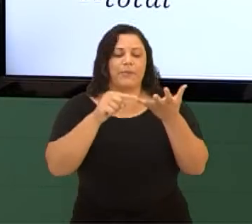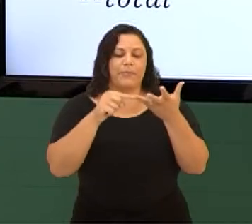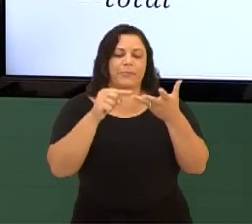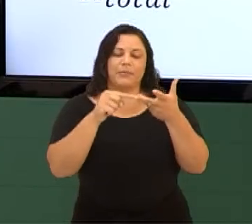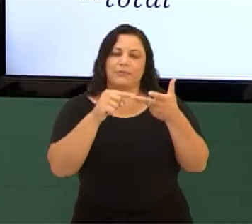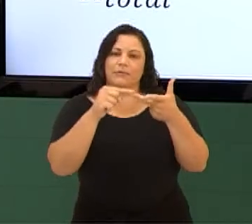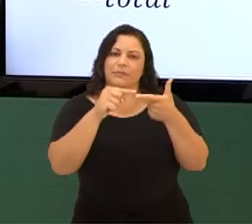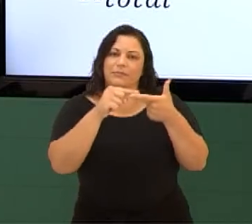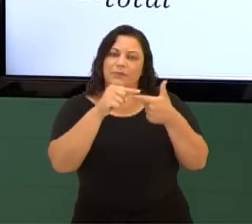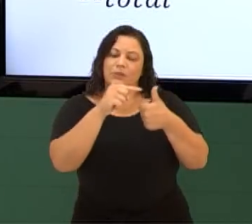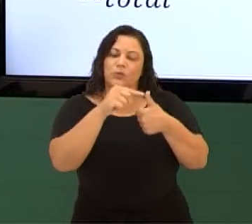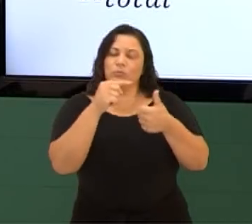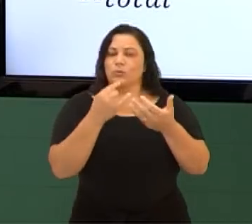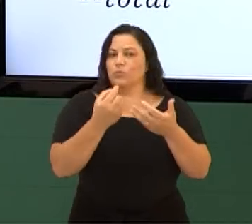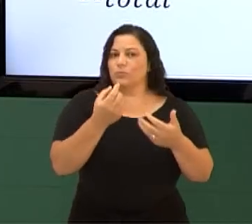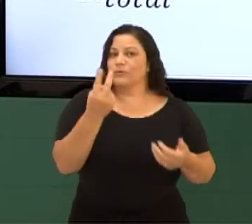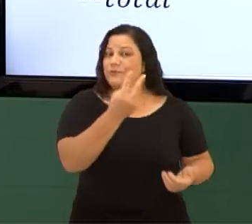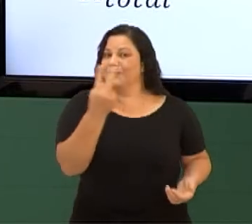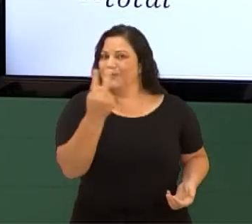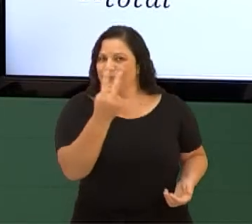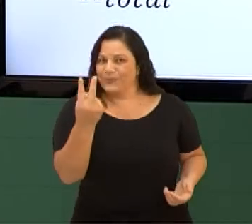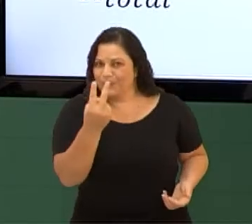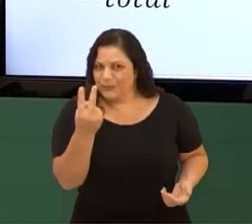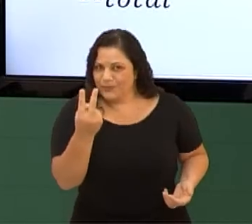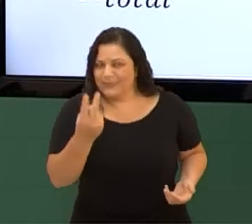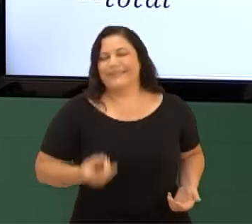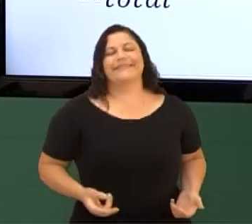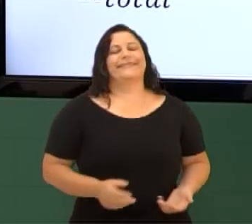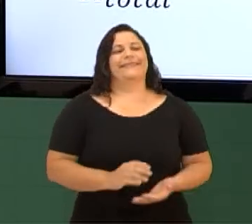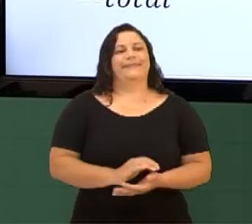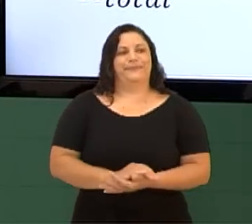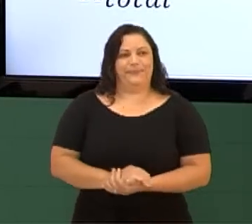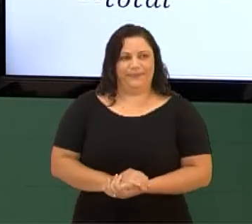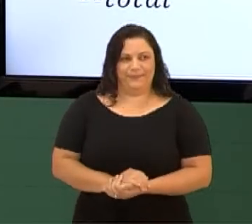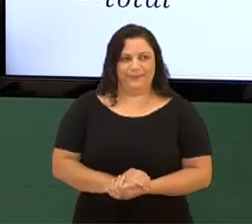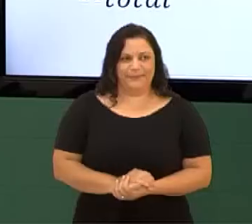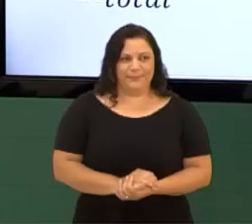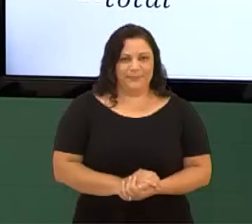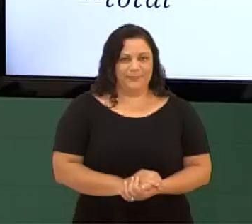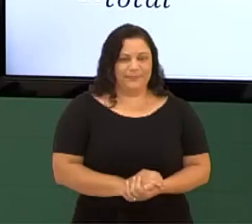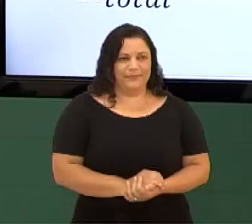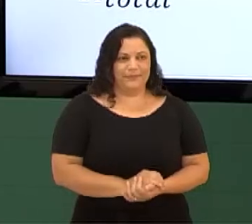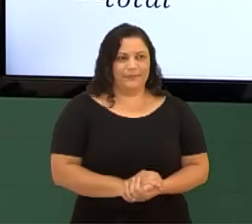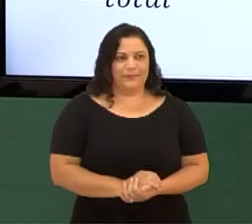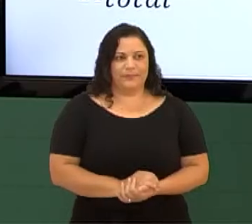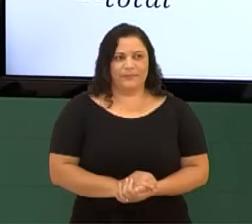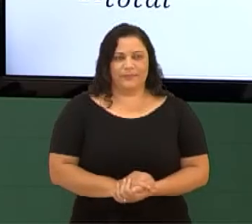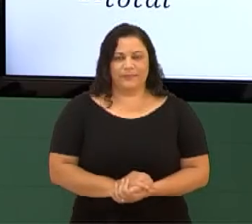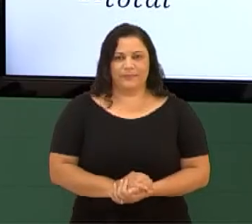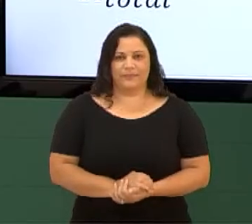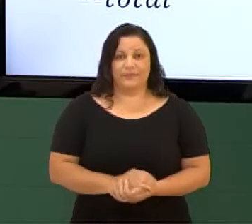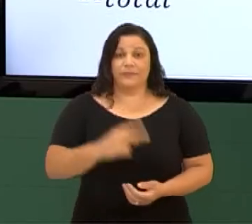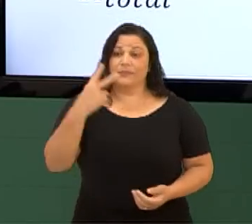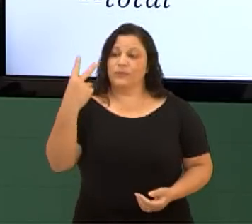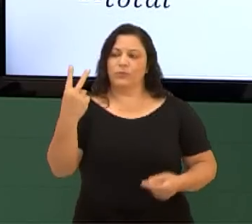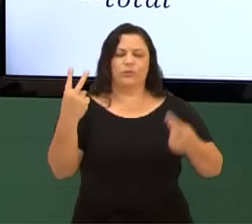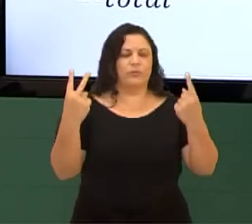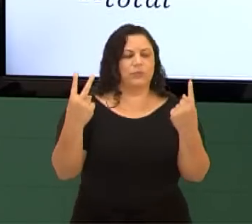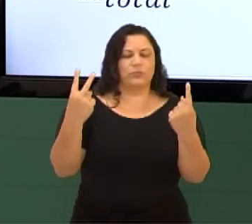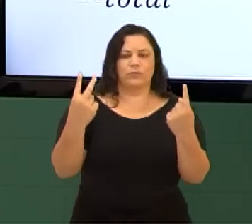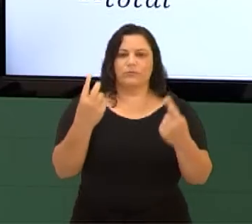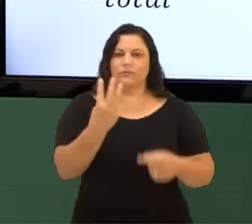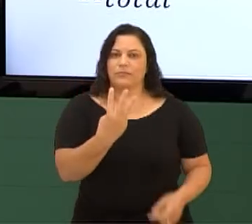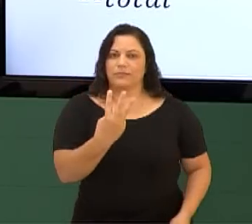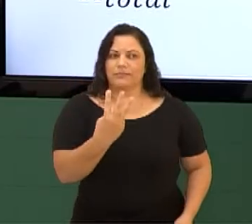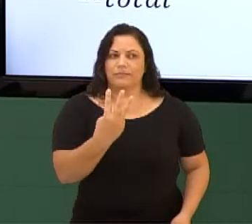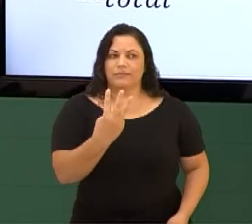20, 21, 22. Certinho? 2, sobe 2. 2 mais 1,